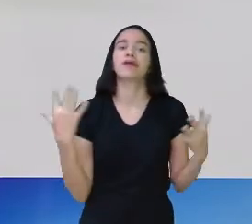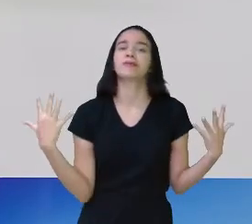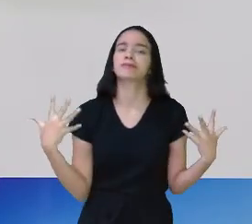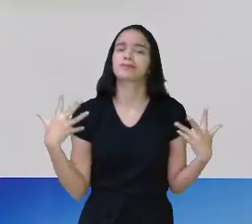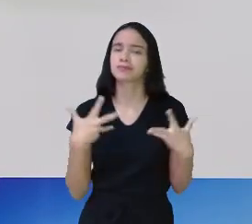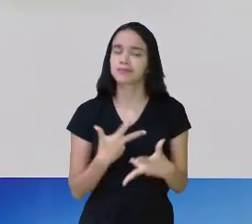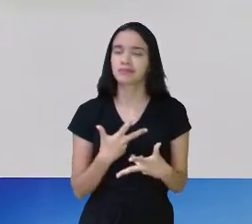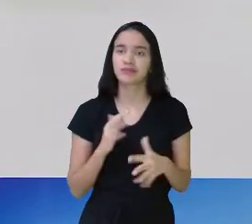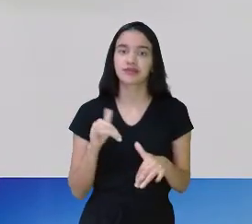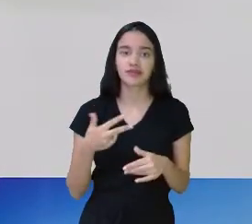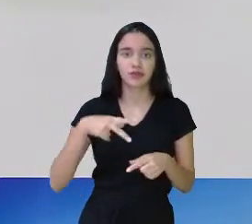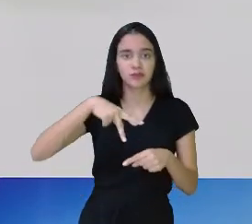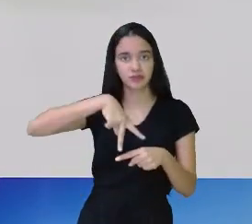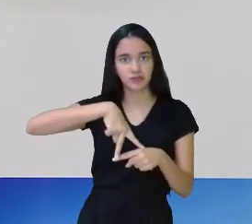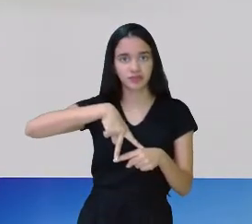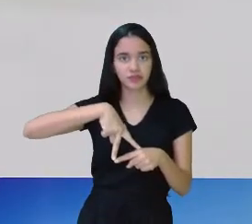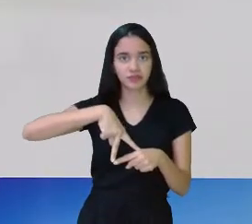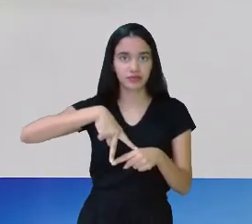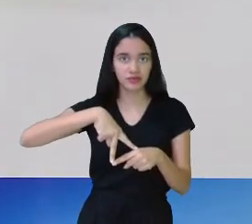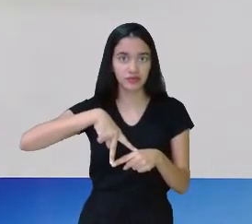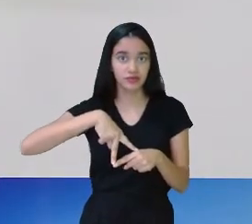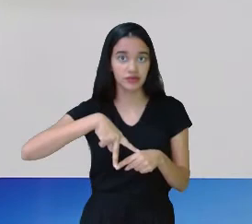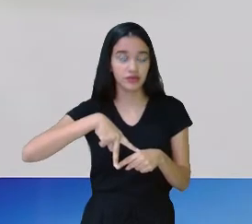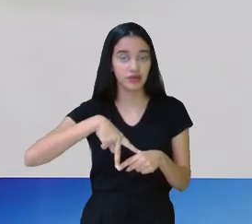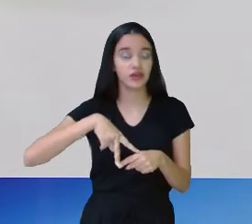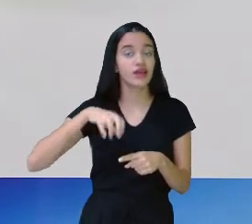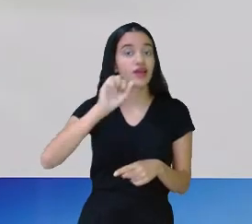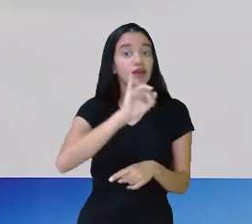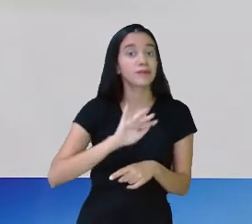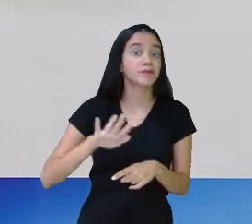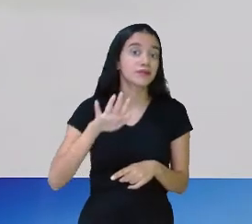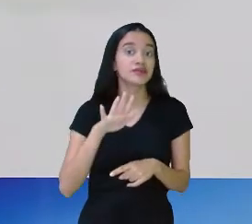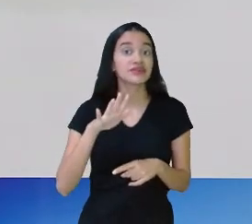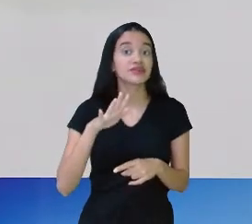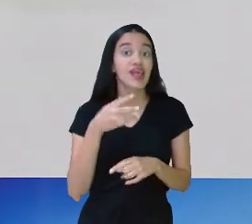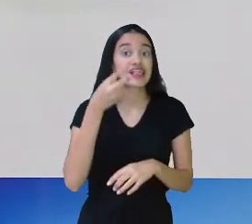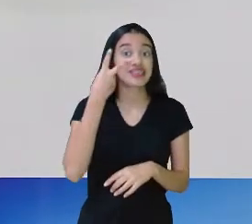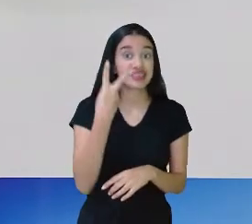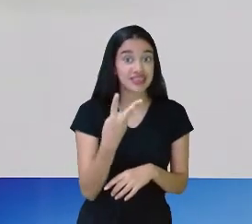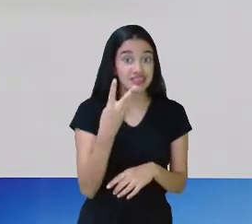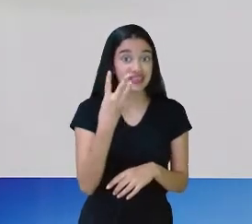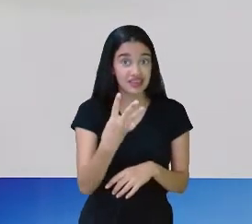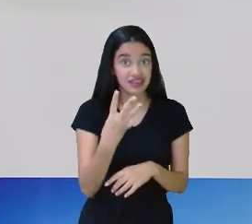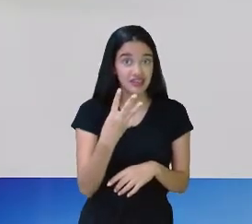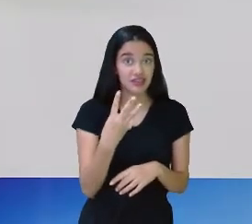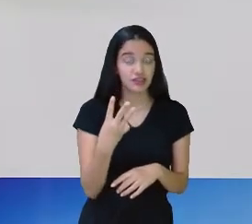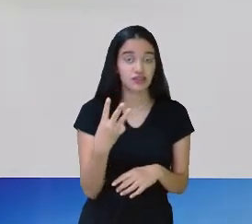Triângulo, figura com 3 lados.